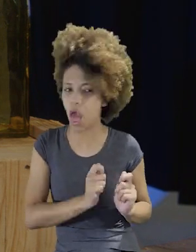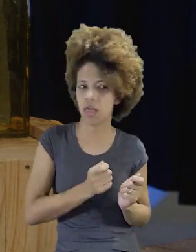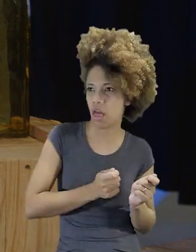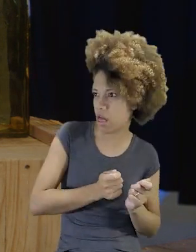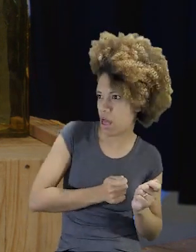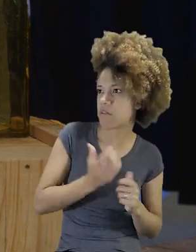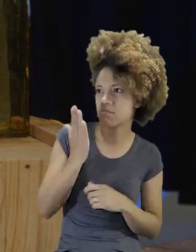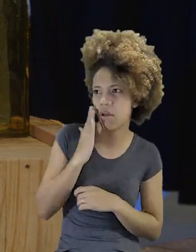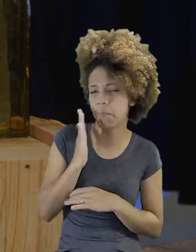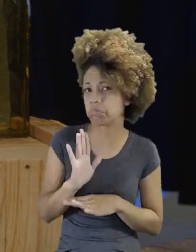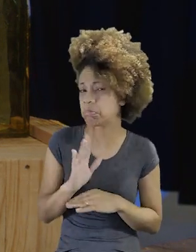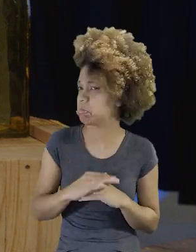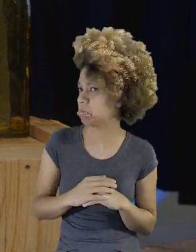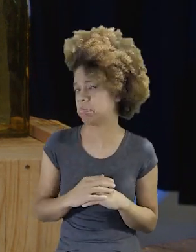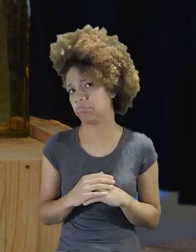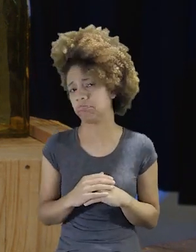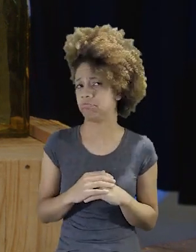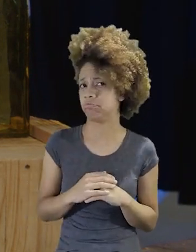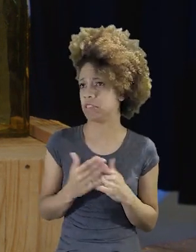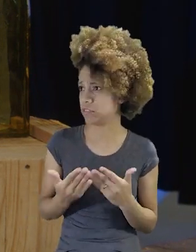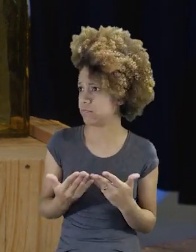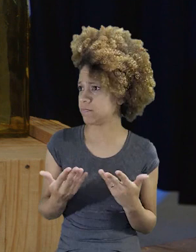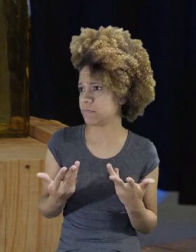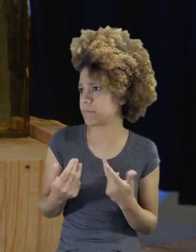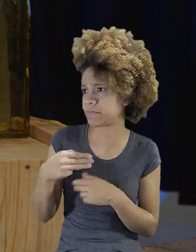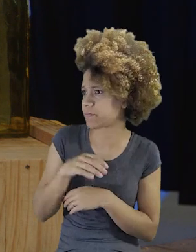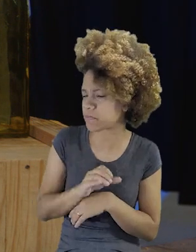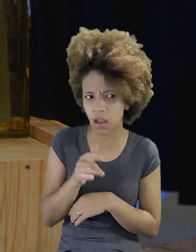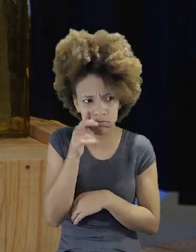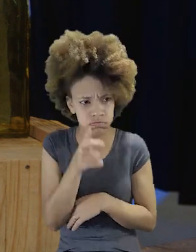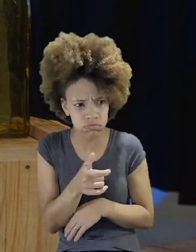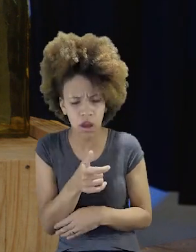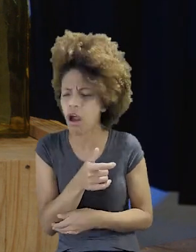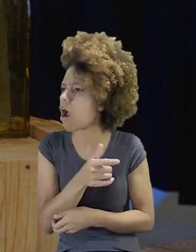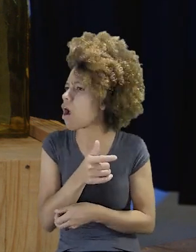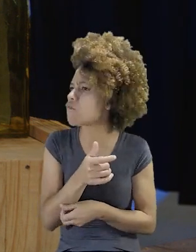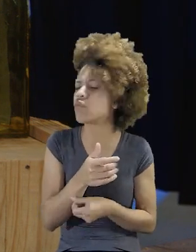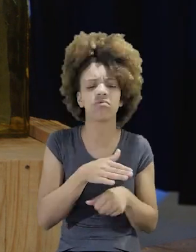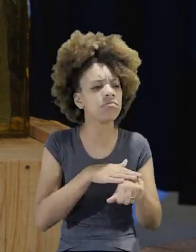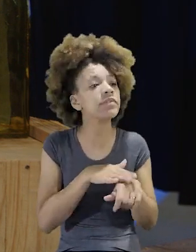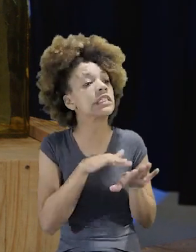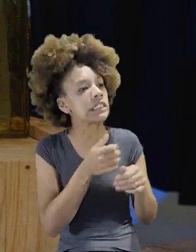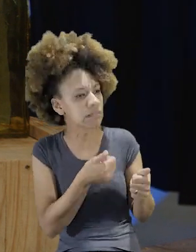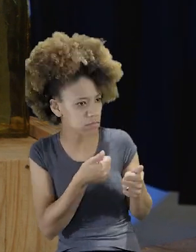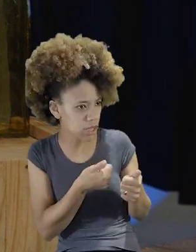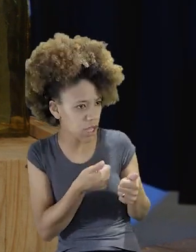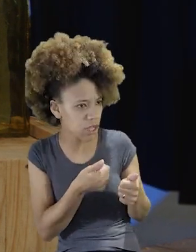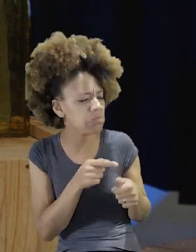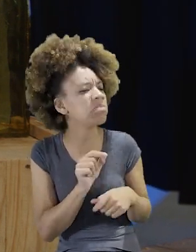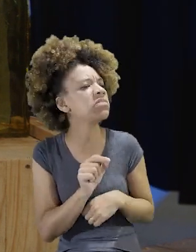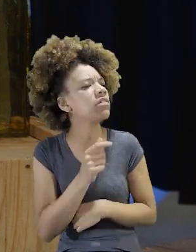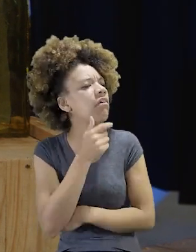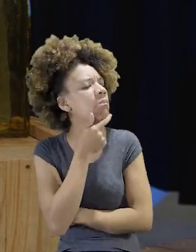Uma segurada e aí cara mas você talentosíssima eu fui conversar com ela eu falei